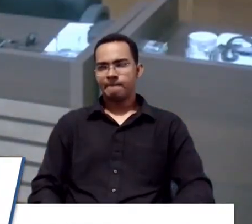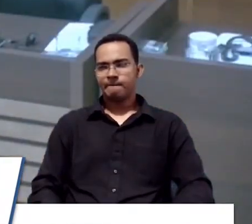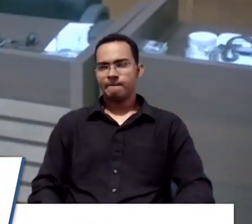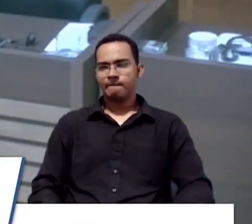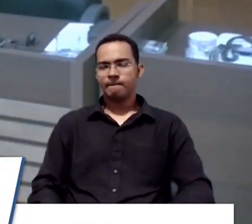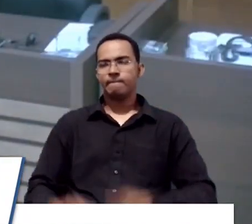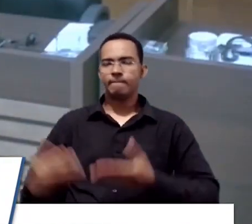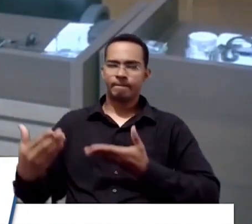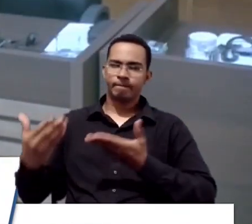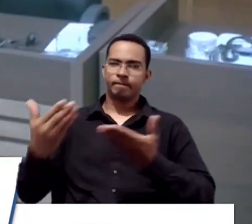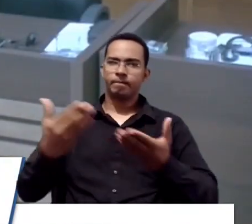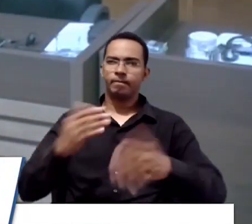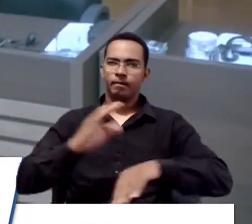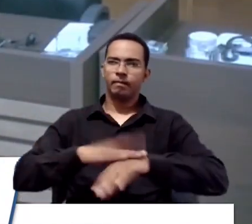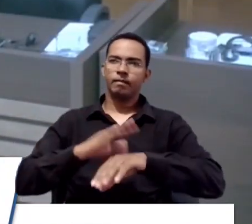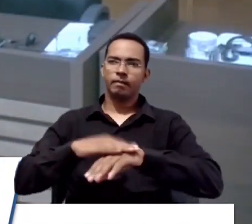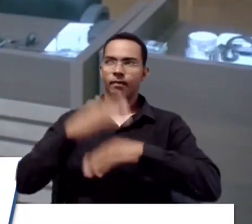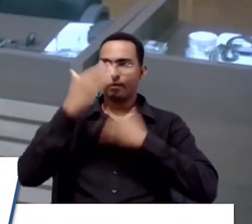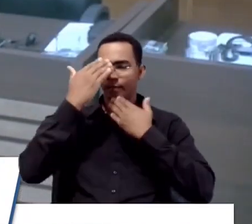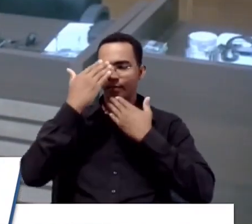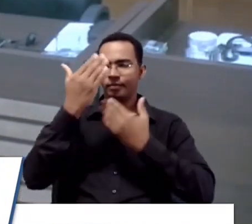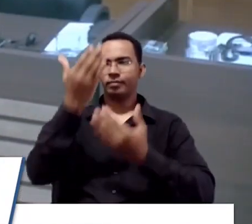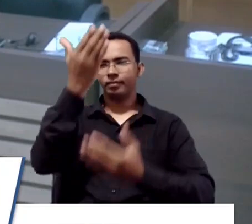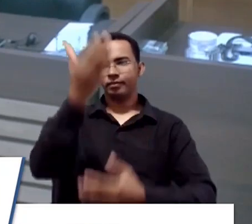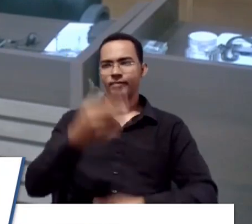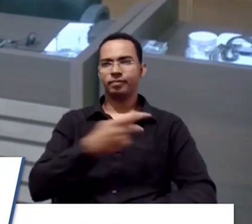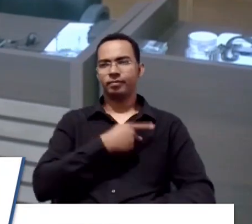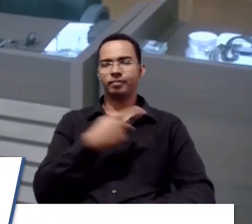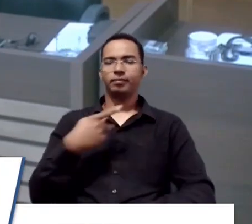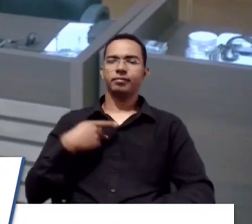Convido agora para seus agradecimentos a pastora Miriam.